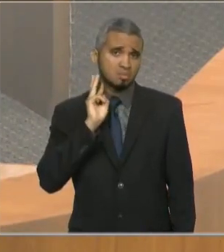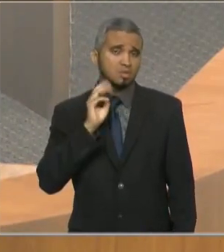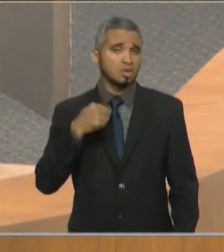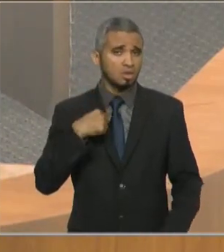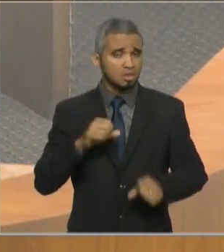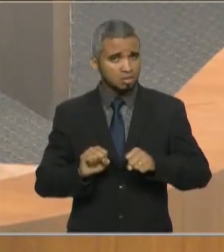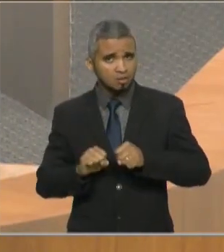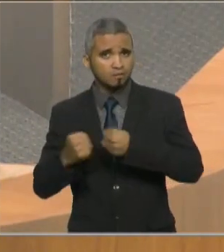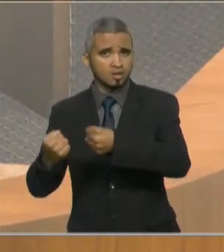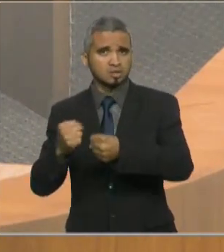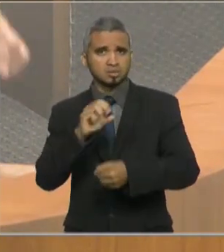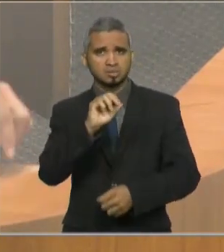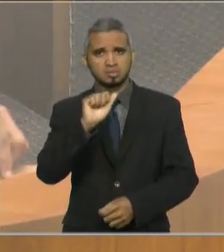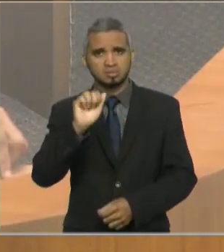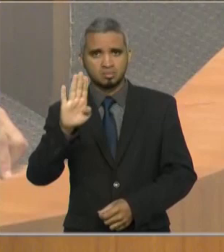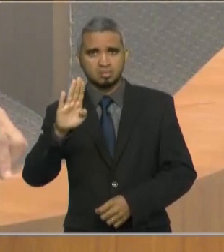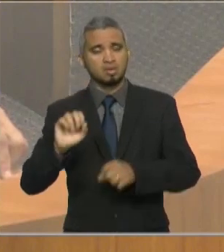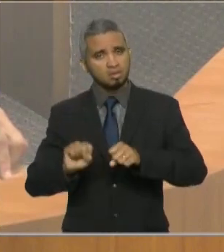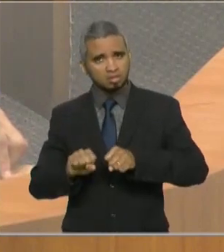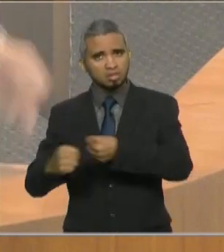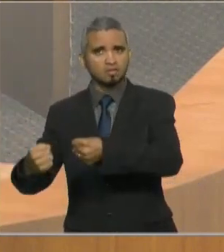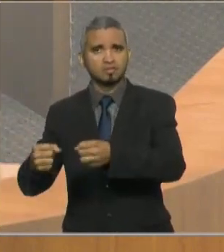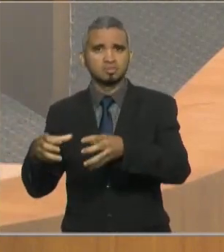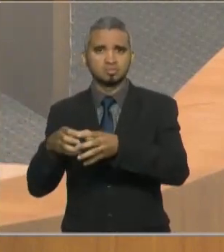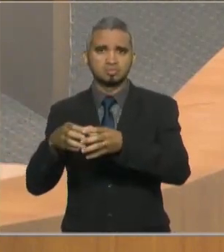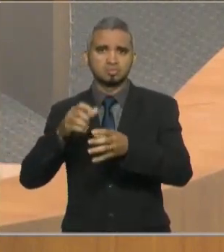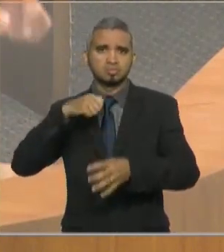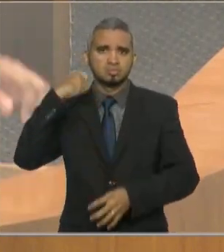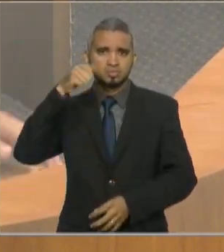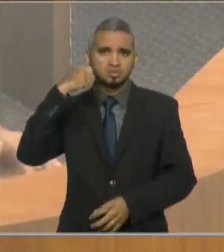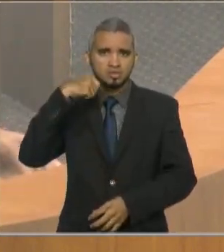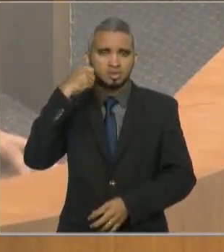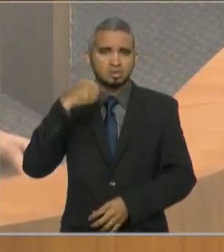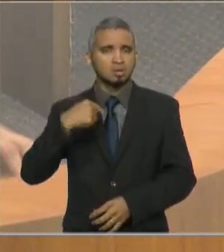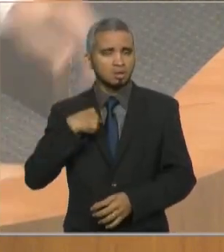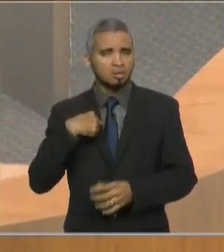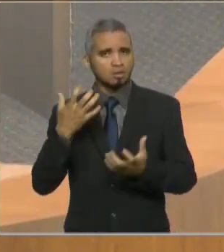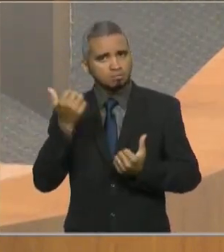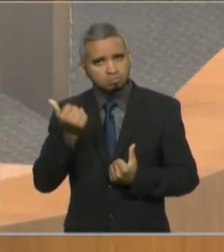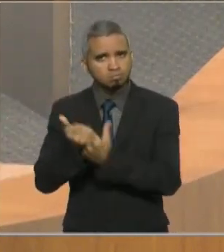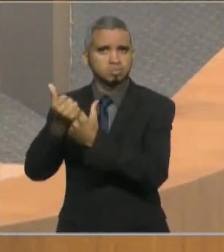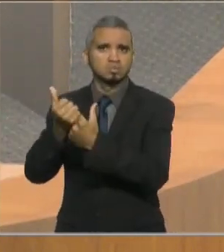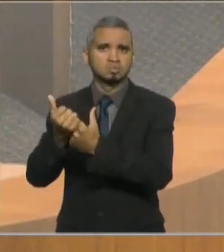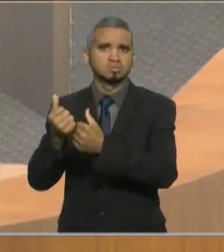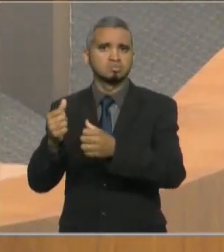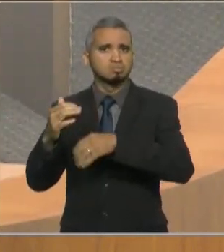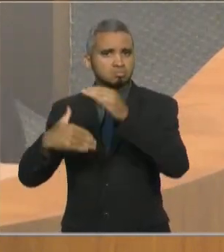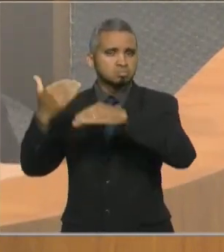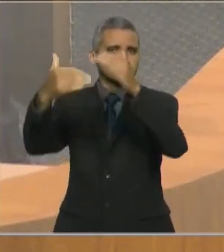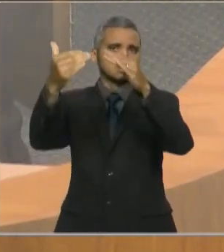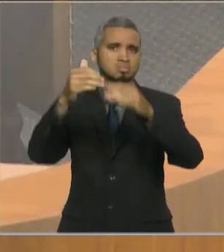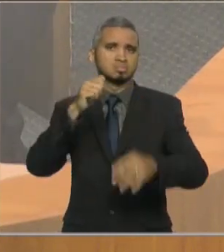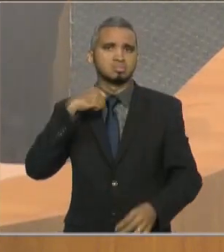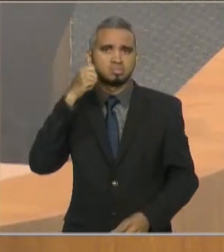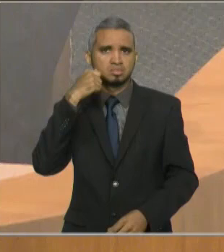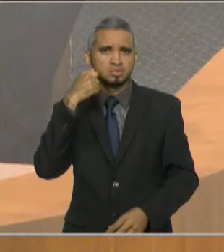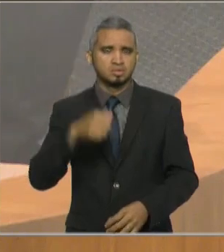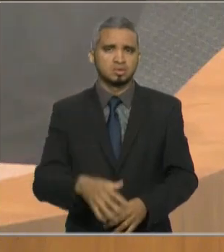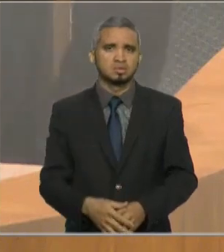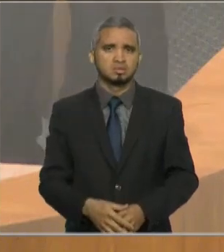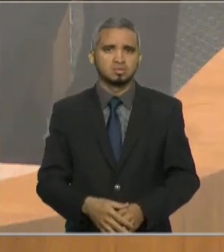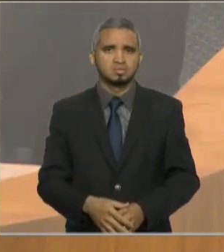OAB, em defesa dos advogados, pelo fortalecimento da advocacia. Realizamos audiência pública aqui na Assembleia